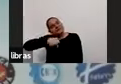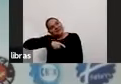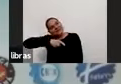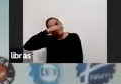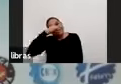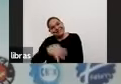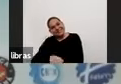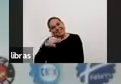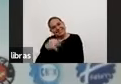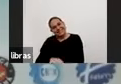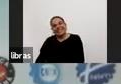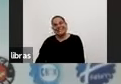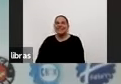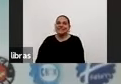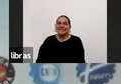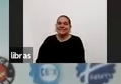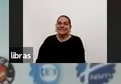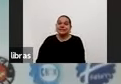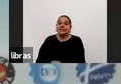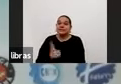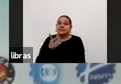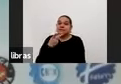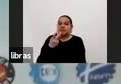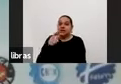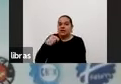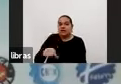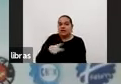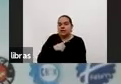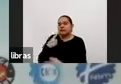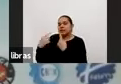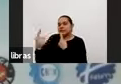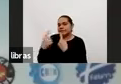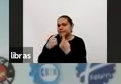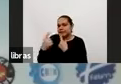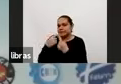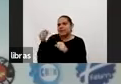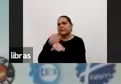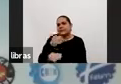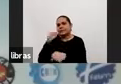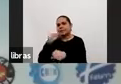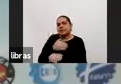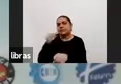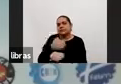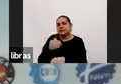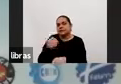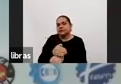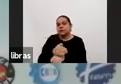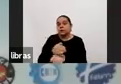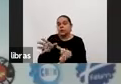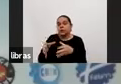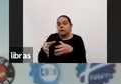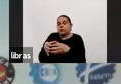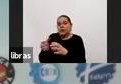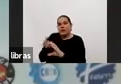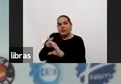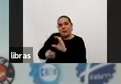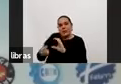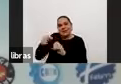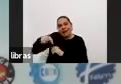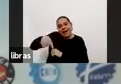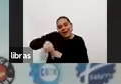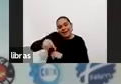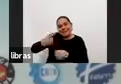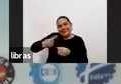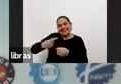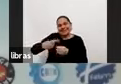com eles, a gente entrevista muito, tem uma participação grande aqui dos dois economistas aqui de Curitiba. Eles